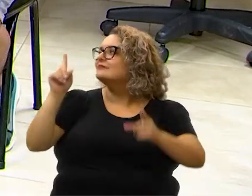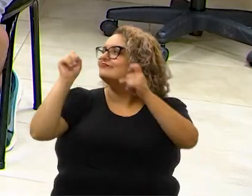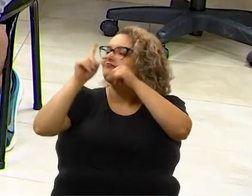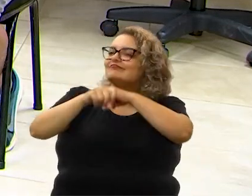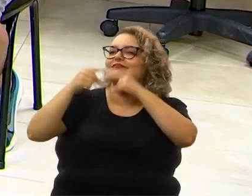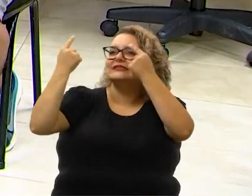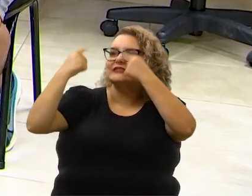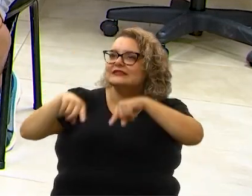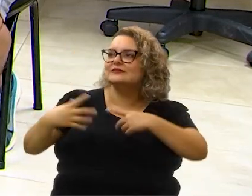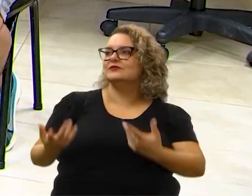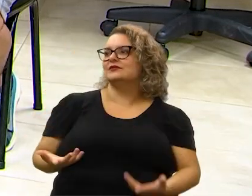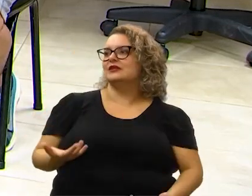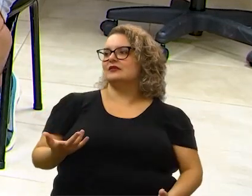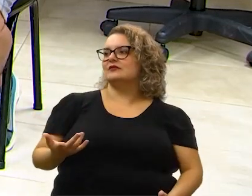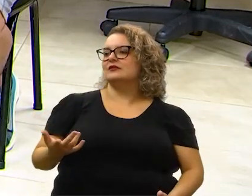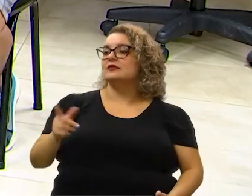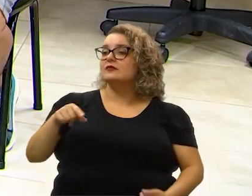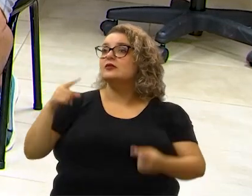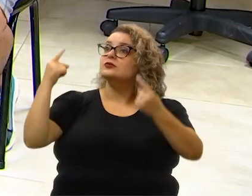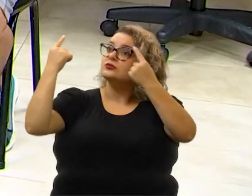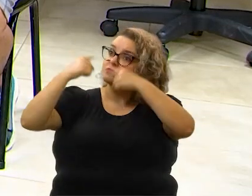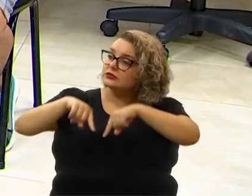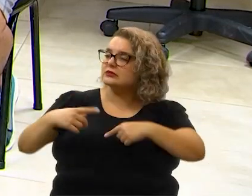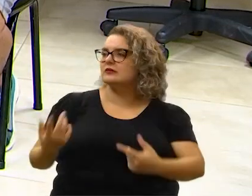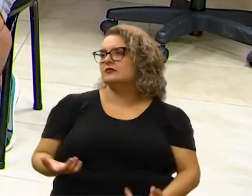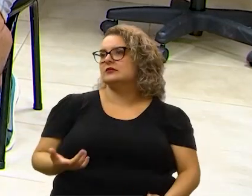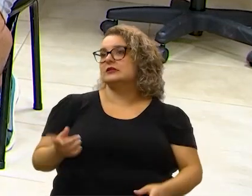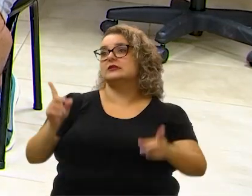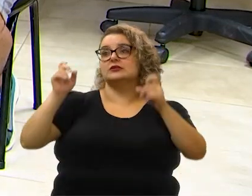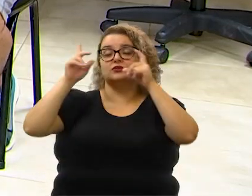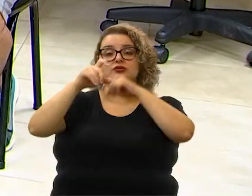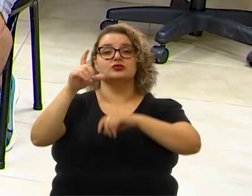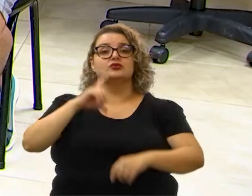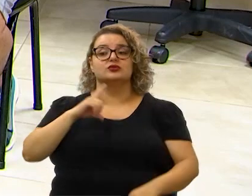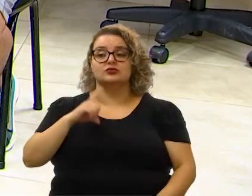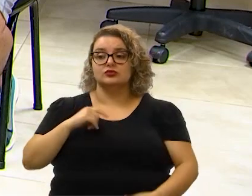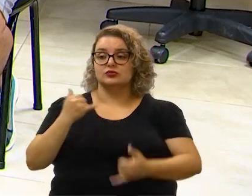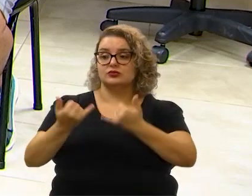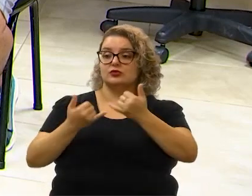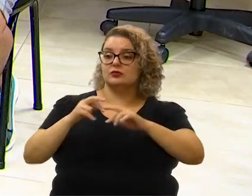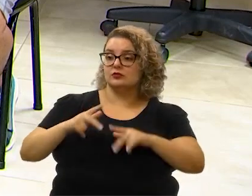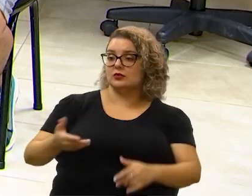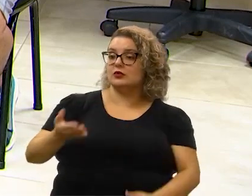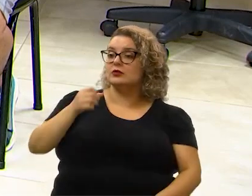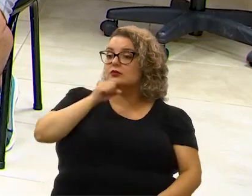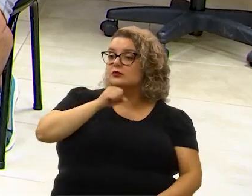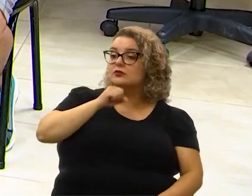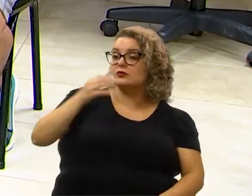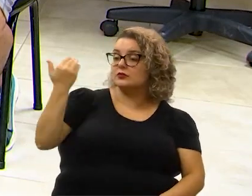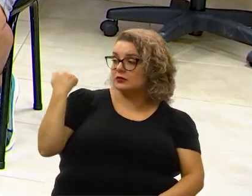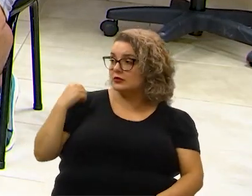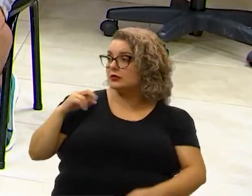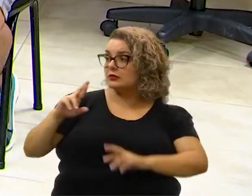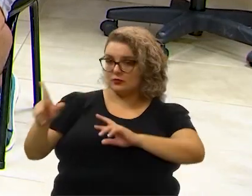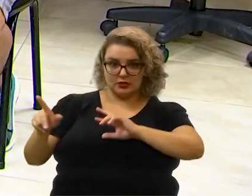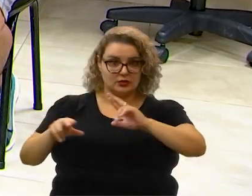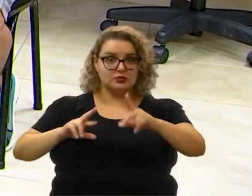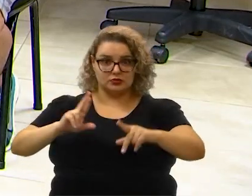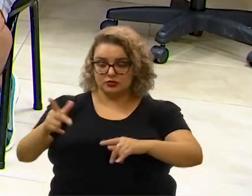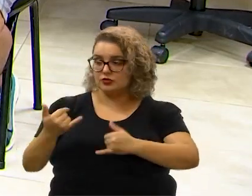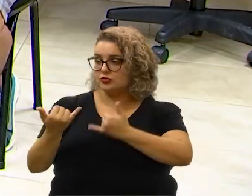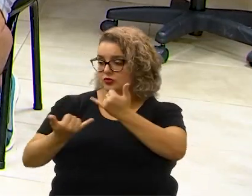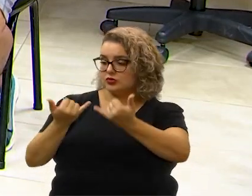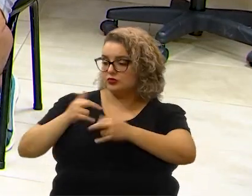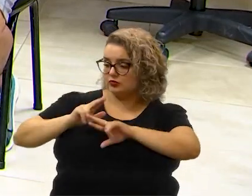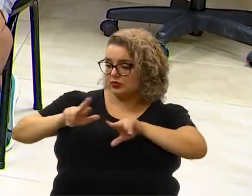realmente um desafio. E foi um desafio justamente por conta dessa dificuldade que eles tiveram com o brinquedo antigo. Então, essas diferenças